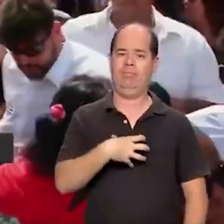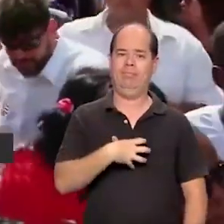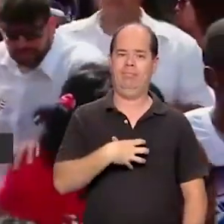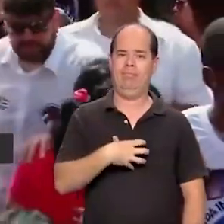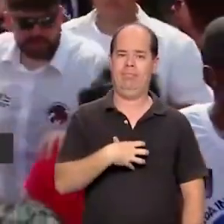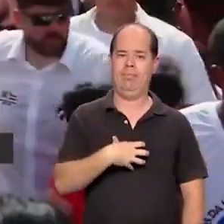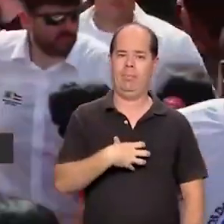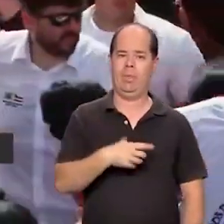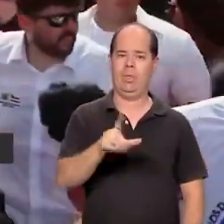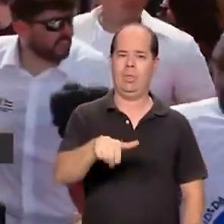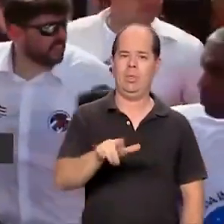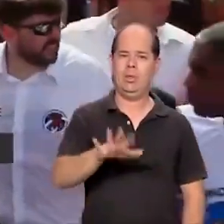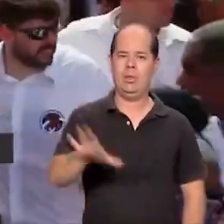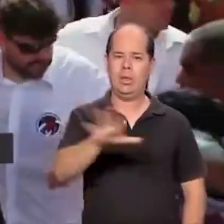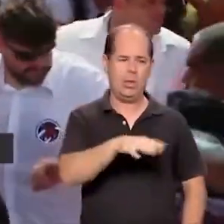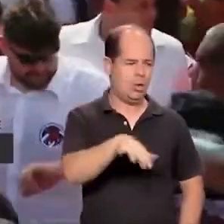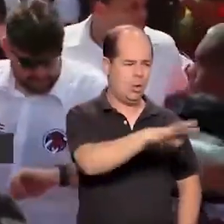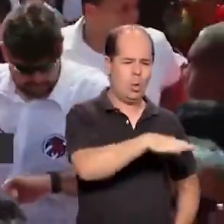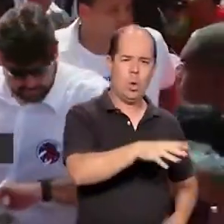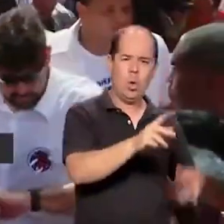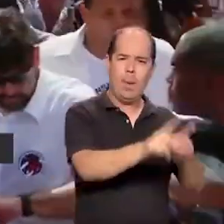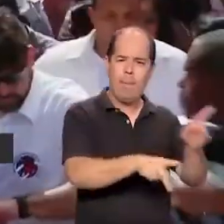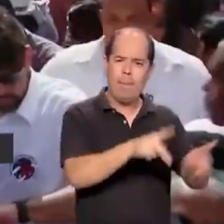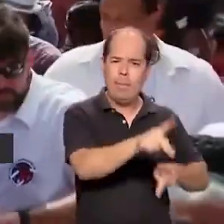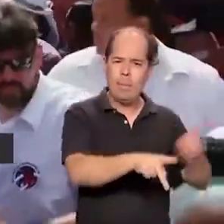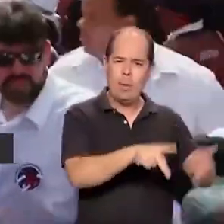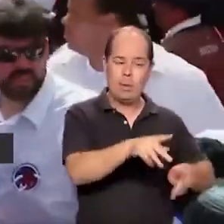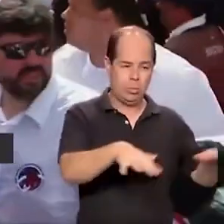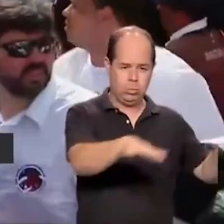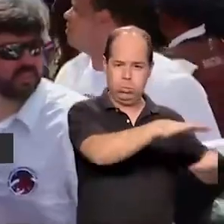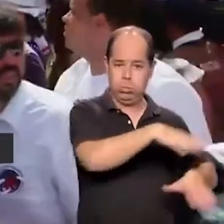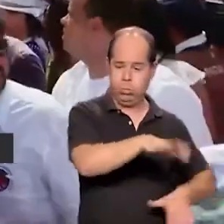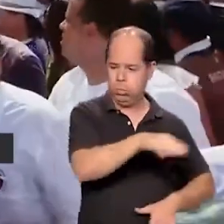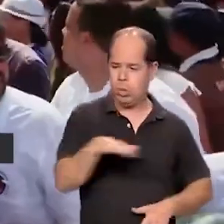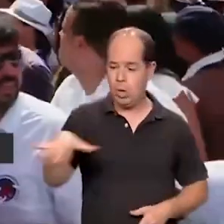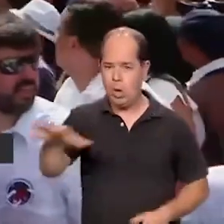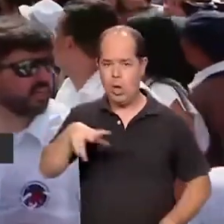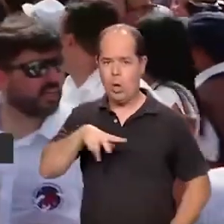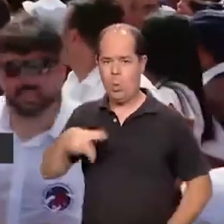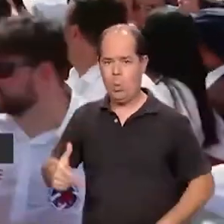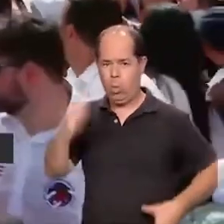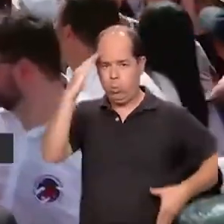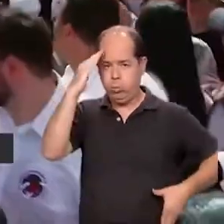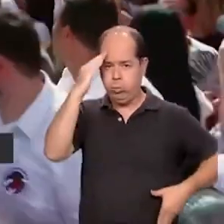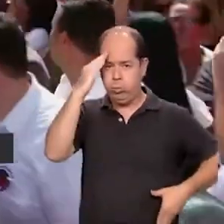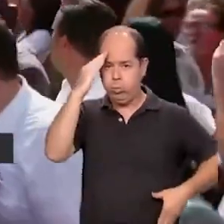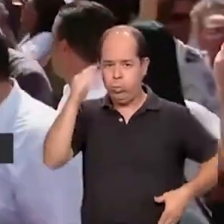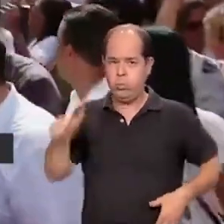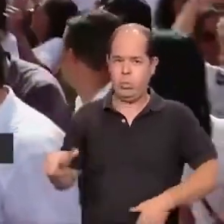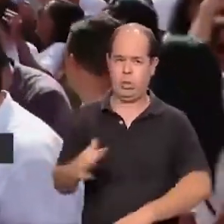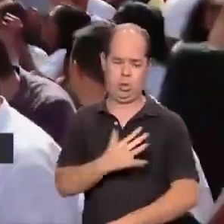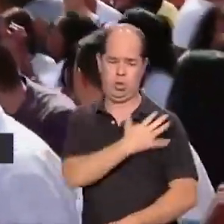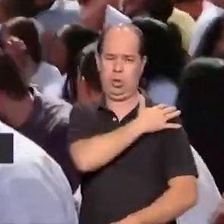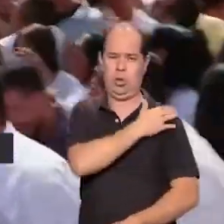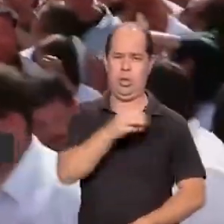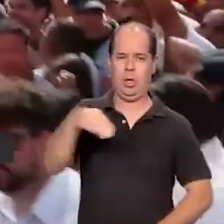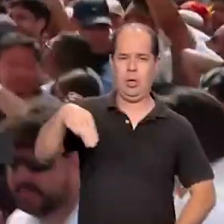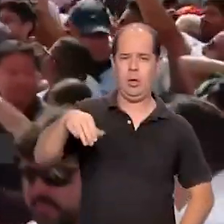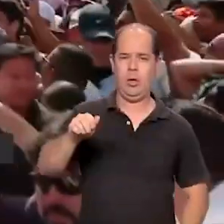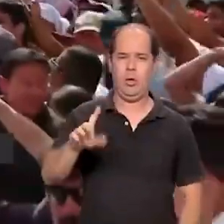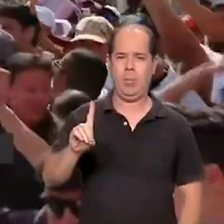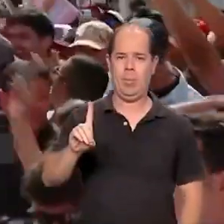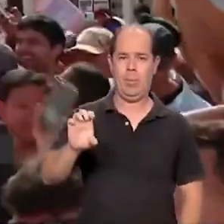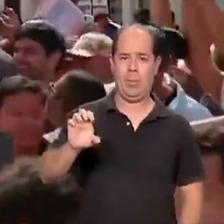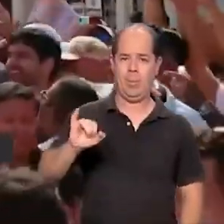um vasto contingente de forças portuguesas, sob o comando do general Madeira de Melo,